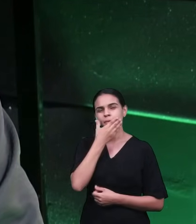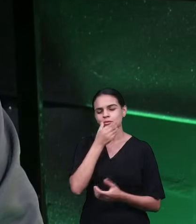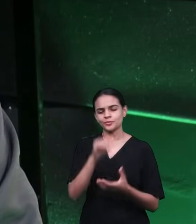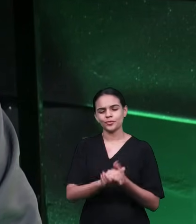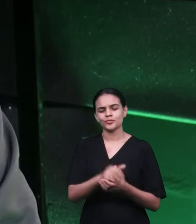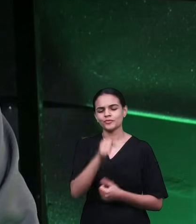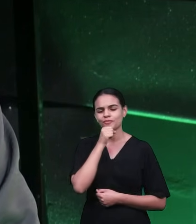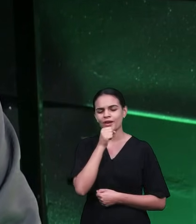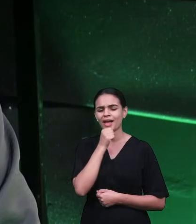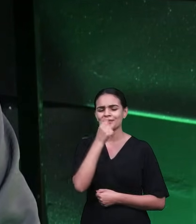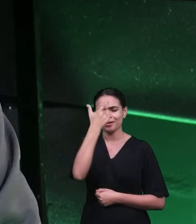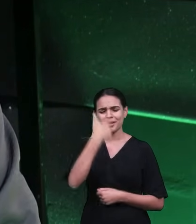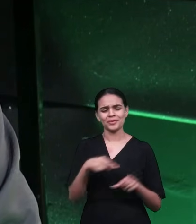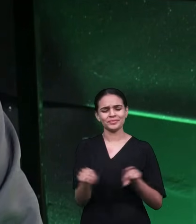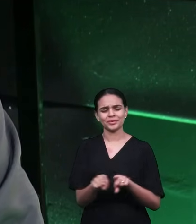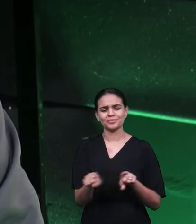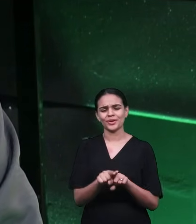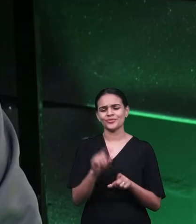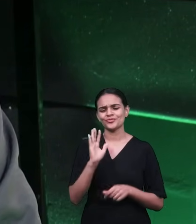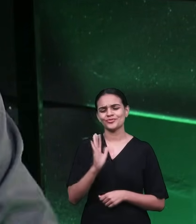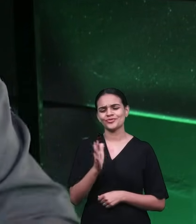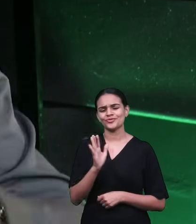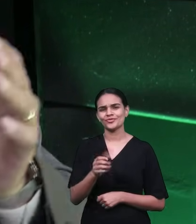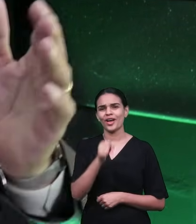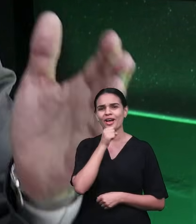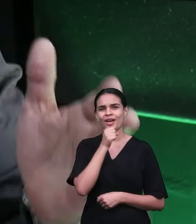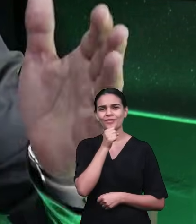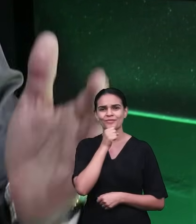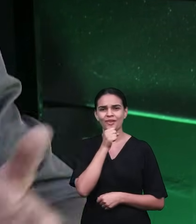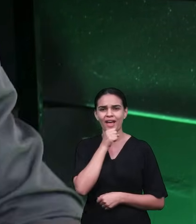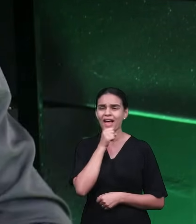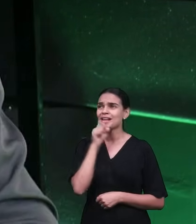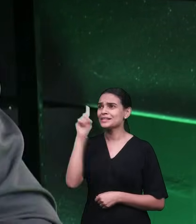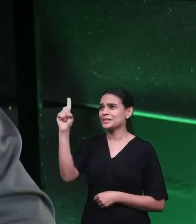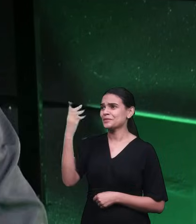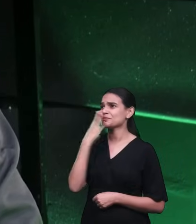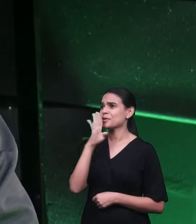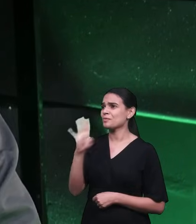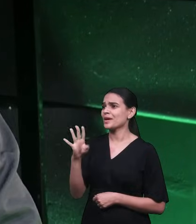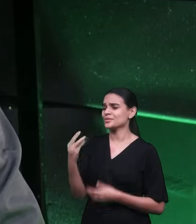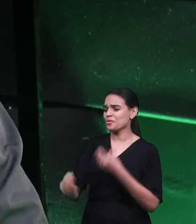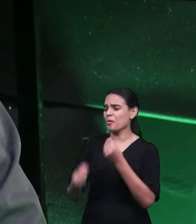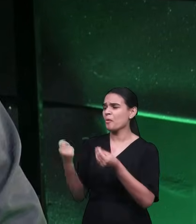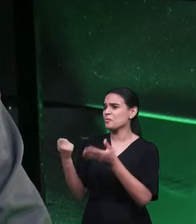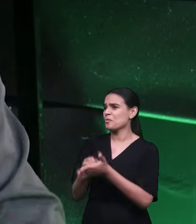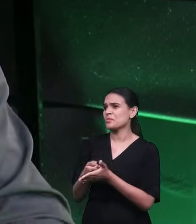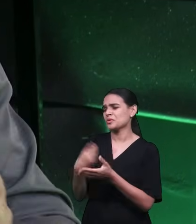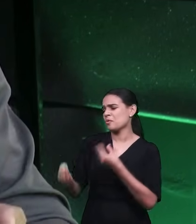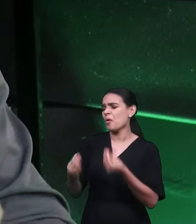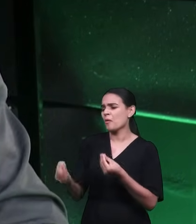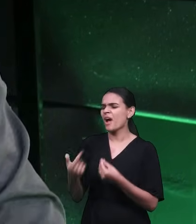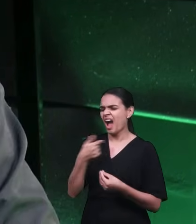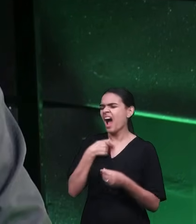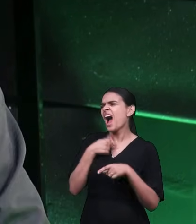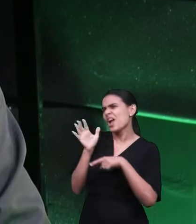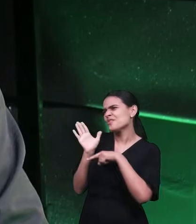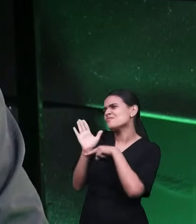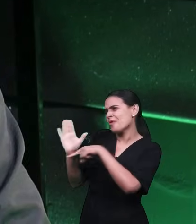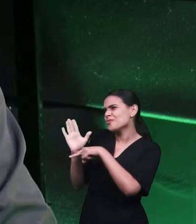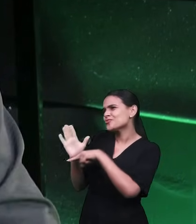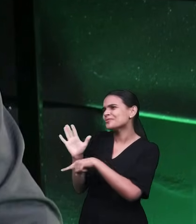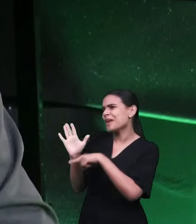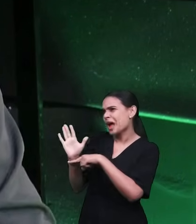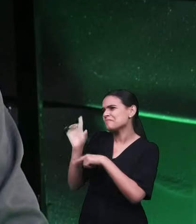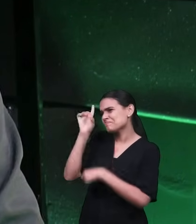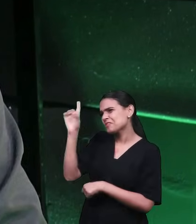em idade, né, eu sou estéril, e como essa promessa de Deus ela vai se cumprir? Eu vou dar uma ajuda a Deus, né? E